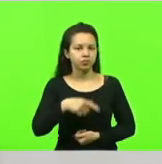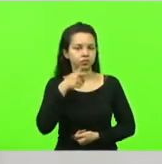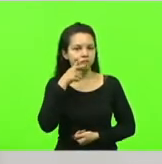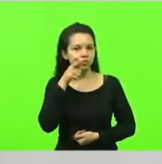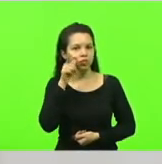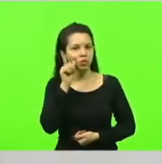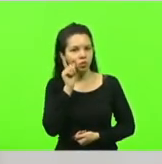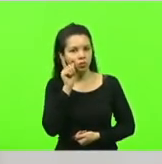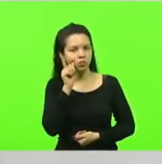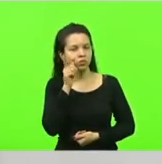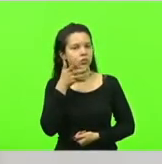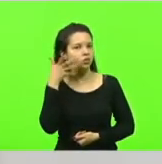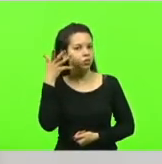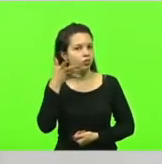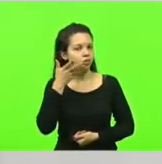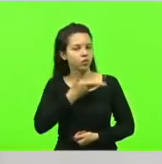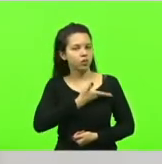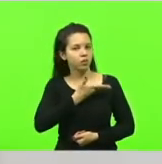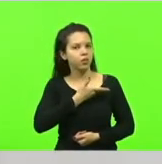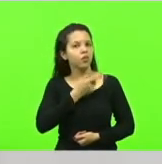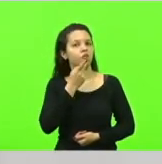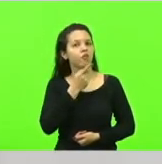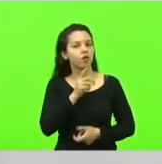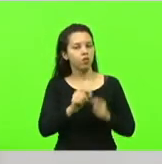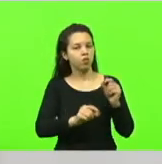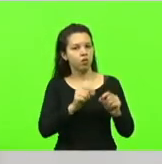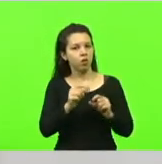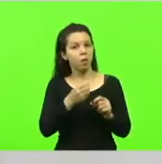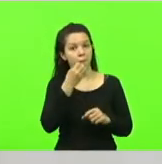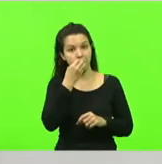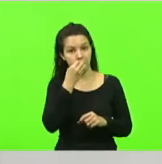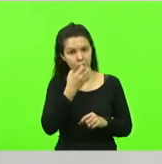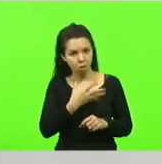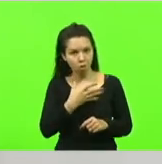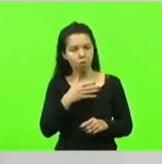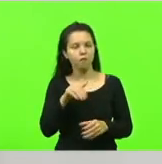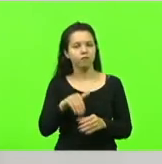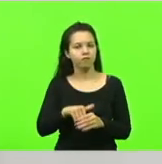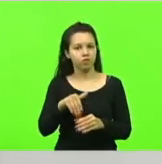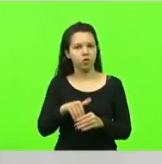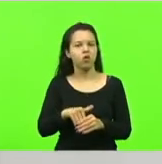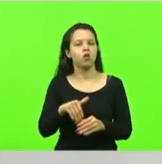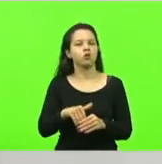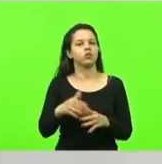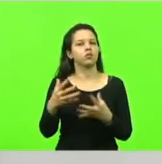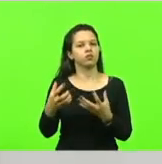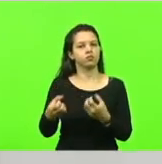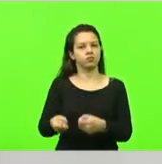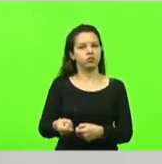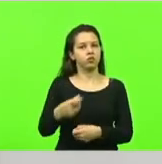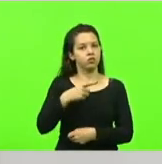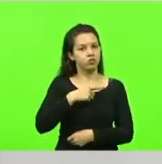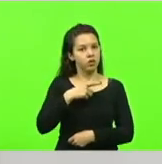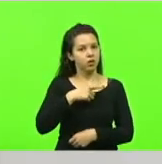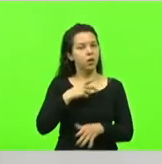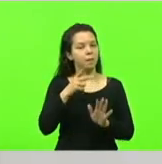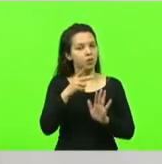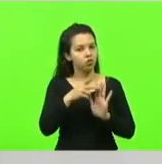fala de um colega que disse que o que é bom ele vota a favor. Eu tenho um projeto do glúten